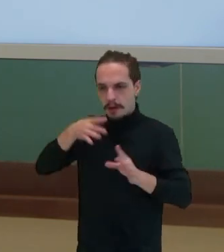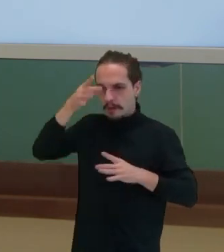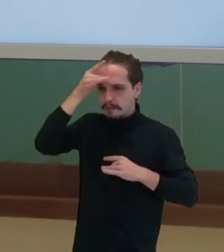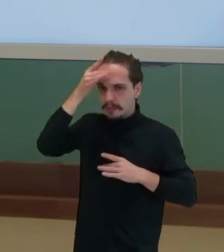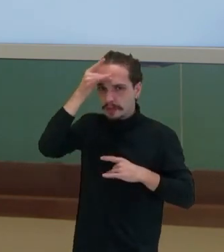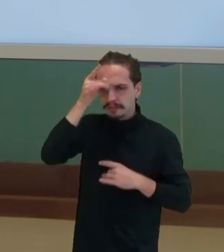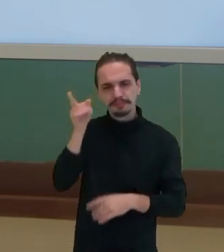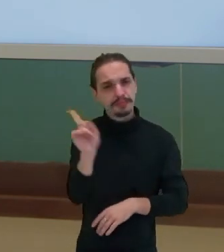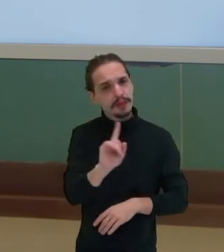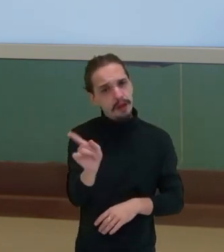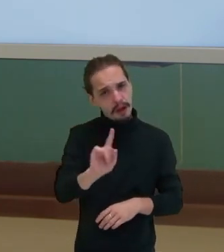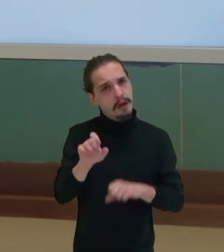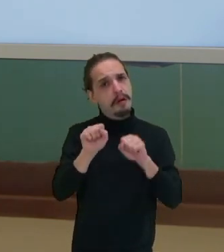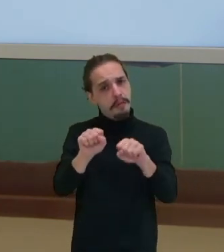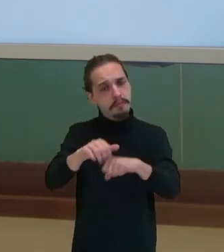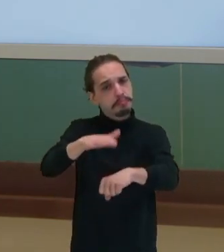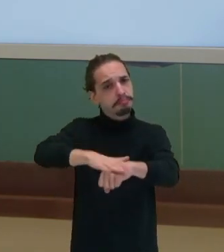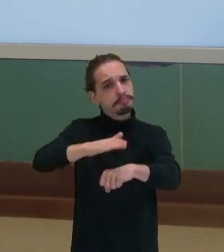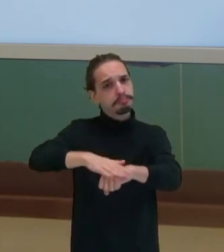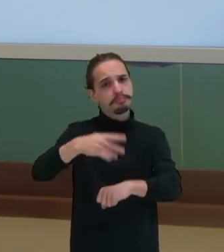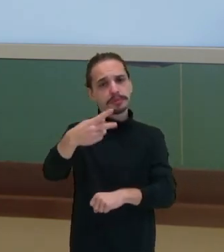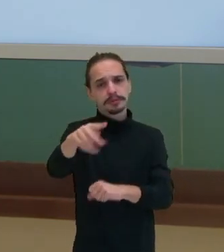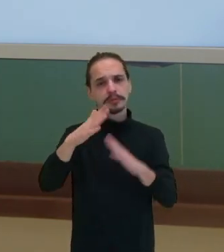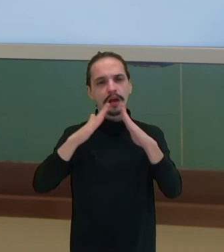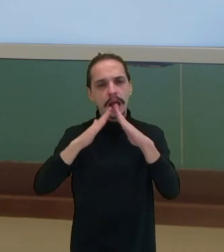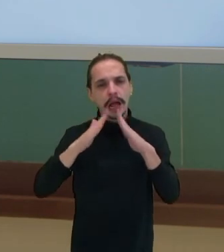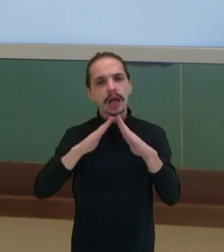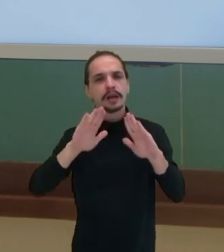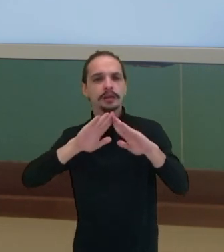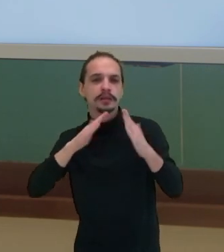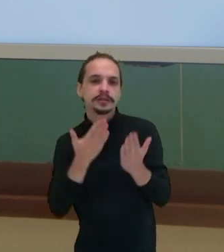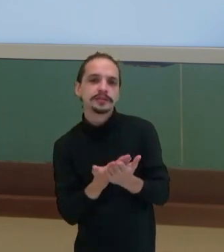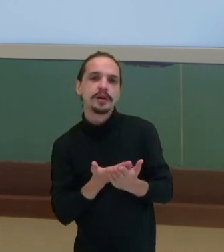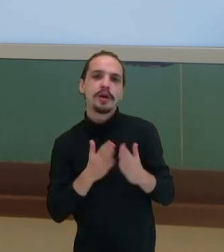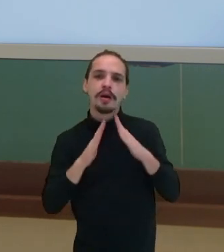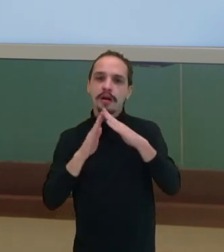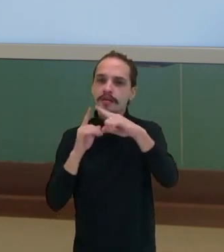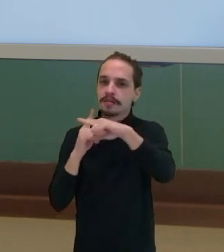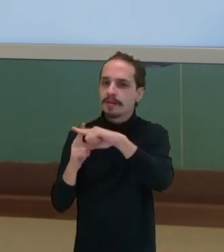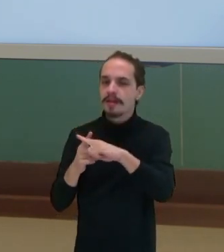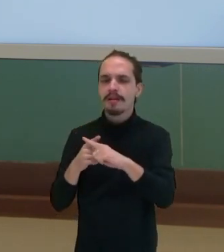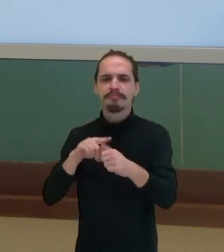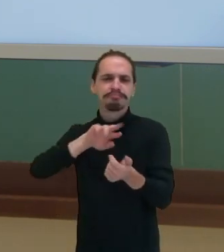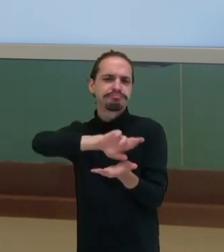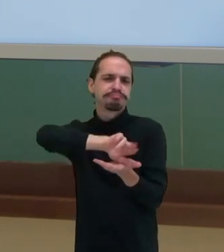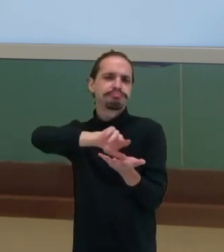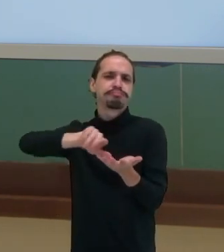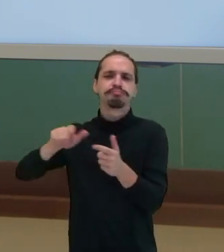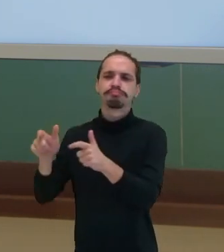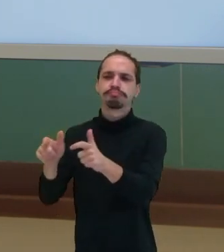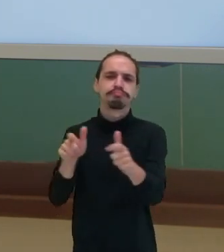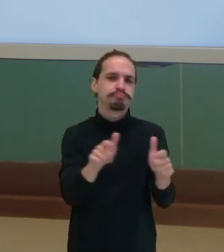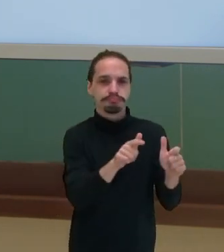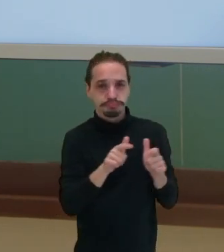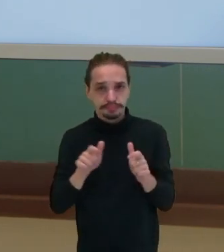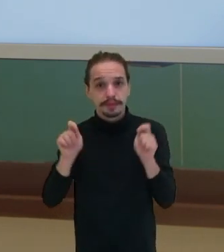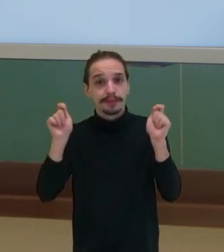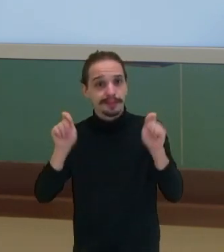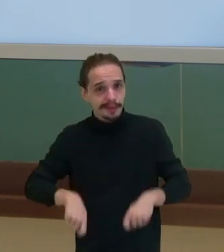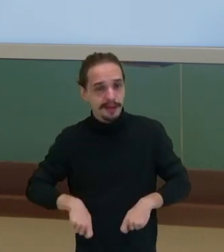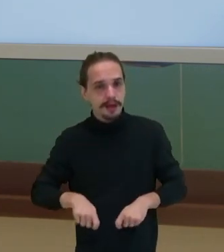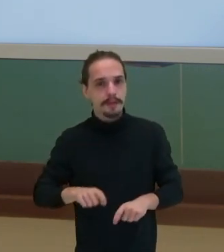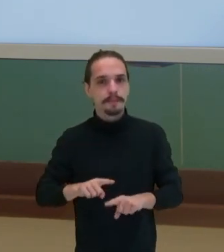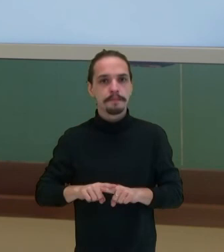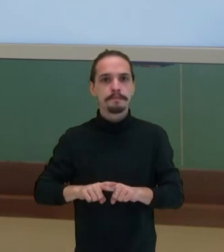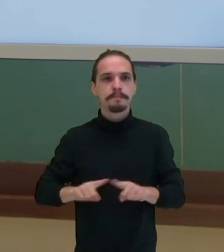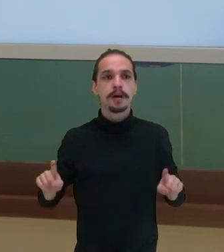apresentação, Não, você pode apresentar na sua casa, na escola, né? Na igreja, a gente pode usar de diversos locais. Mas no início,